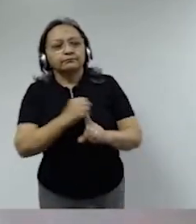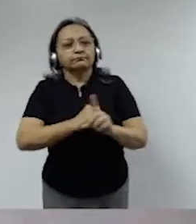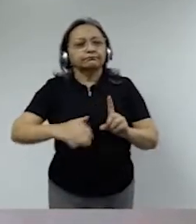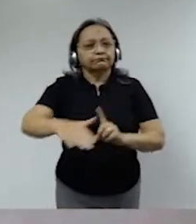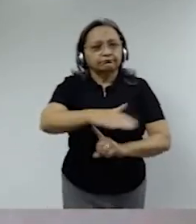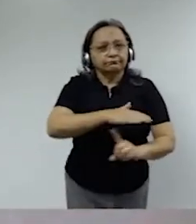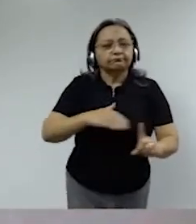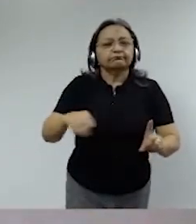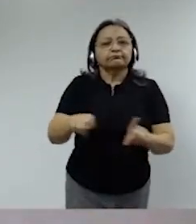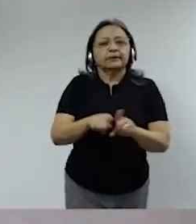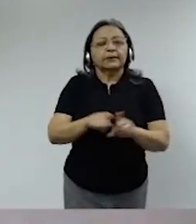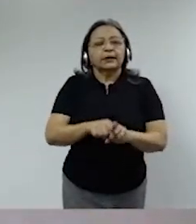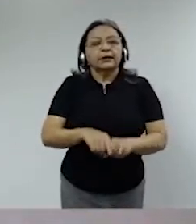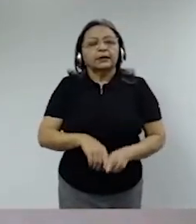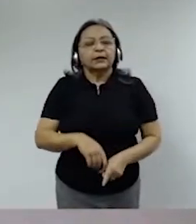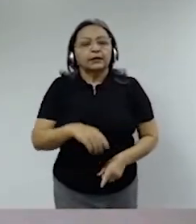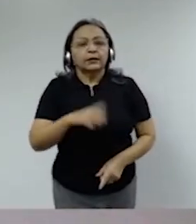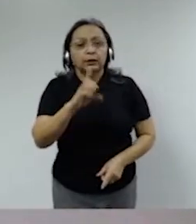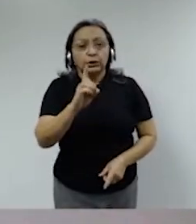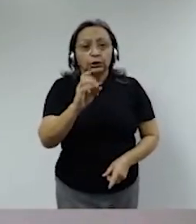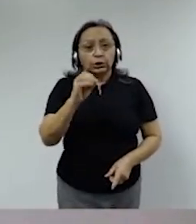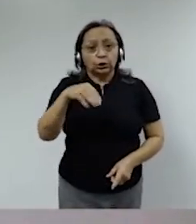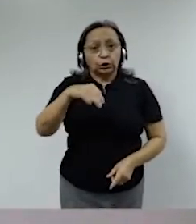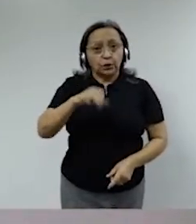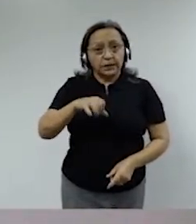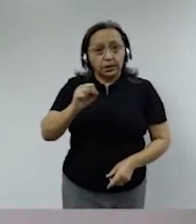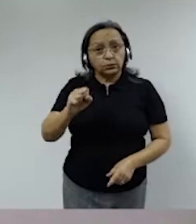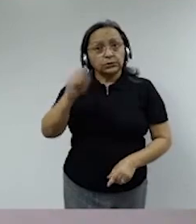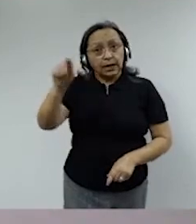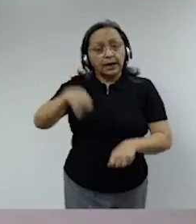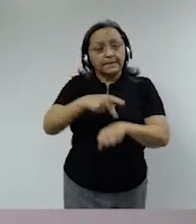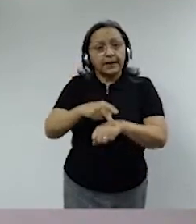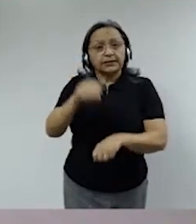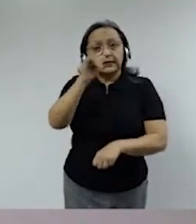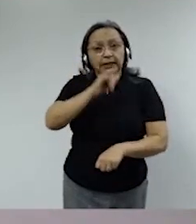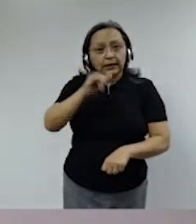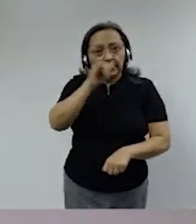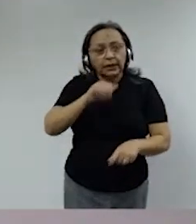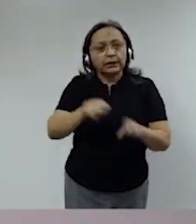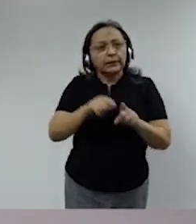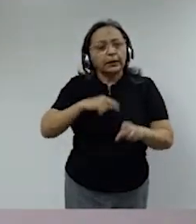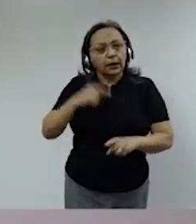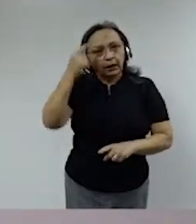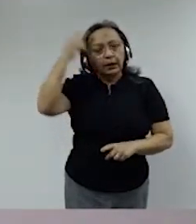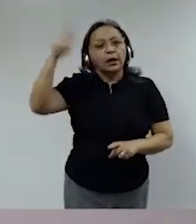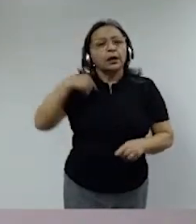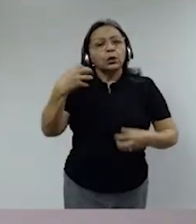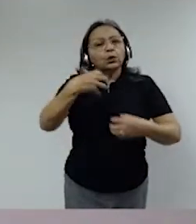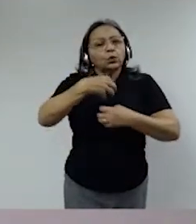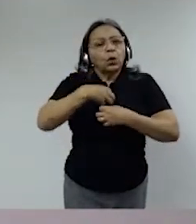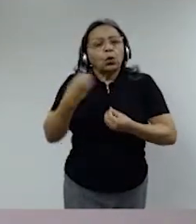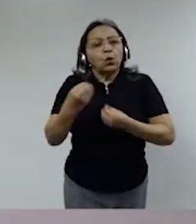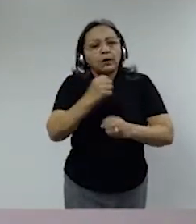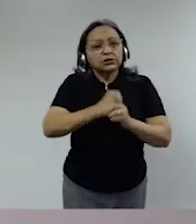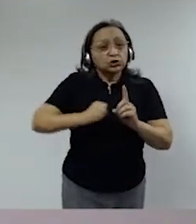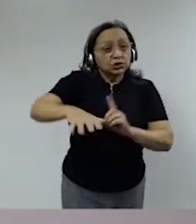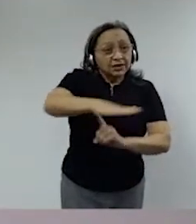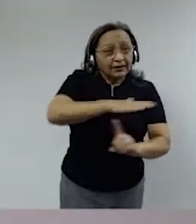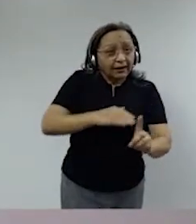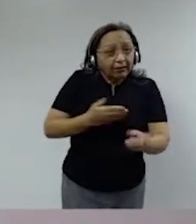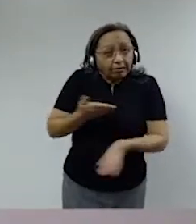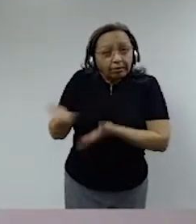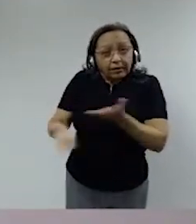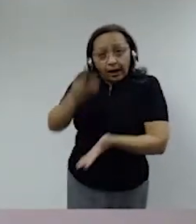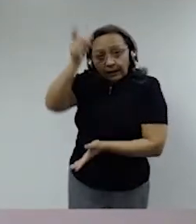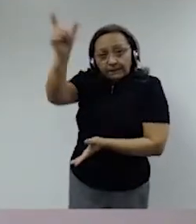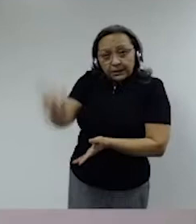Domenico Pisapia também, na Itália, no Compêndio de Procedura Penal, também traz essa ideia de que a maneira como uma sociedade trata os seus acusados